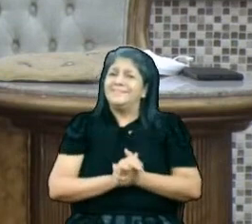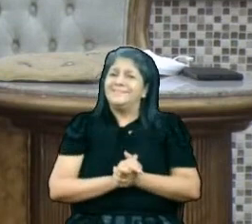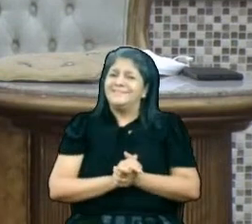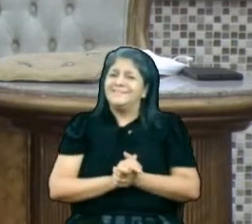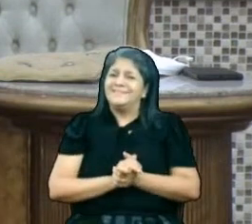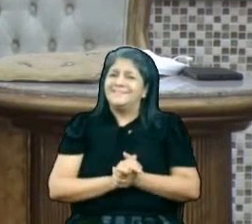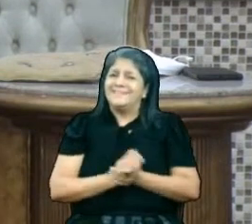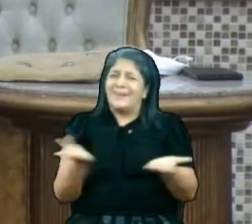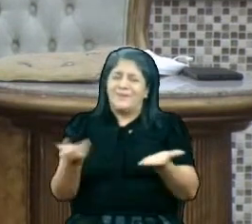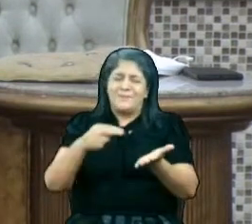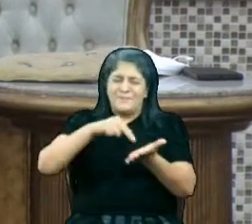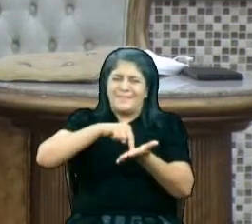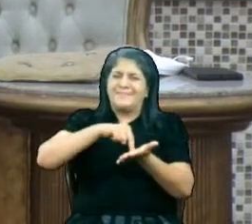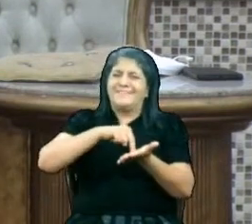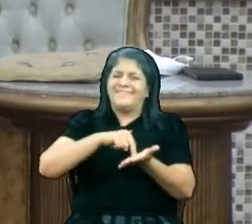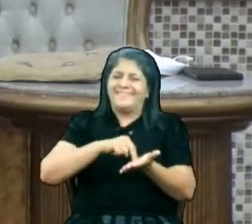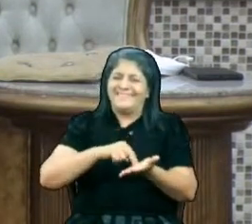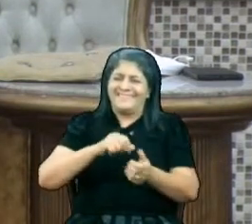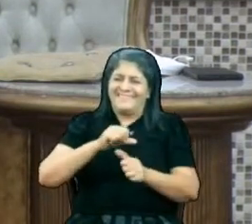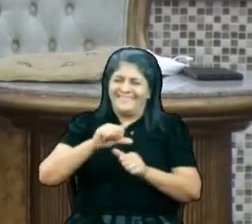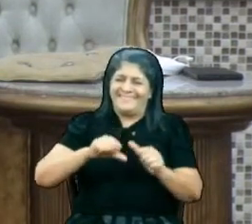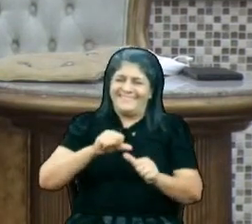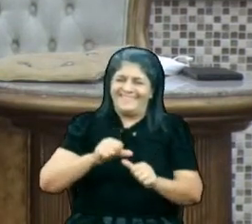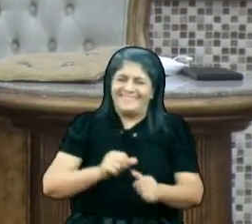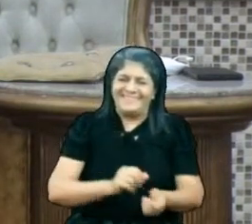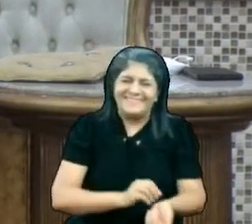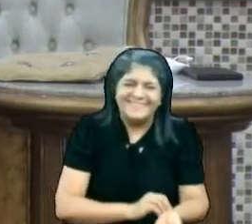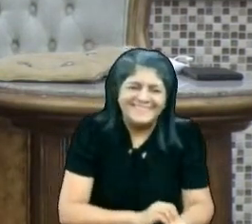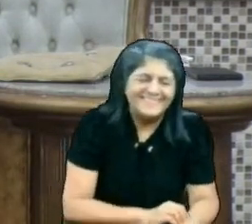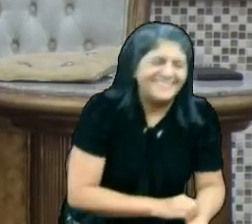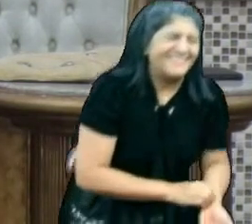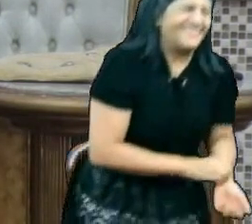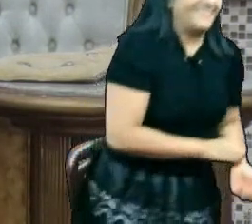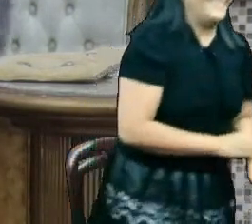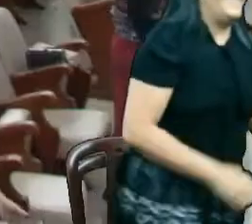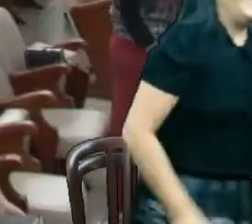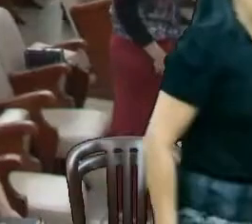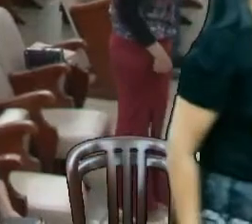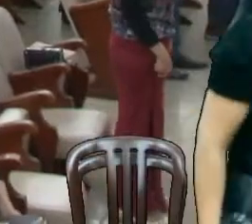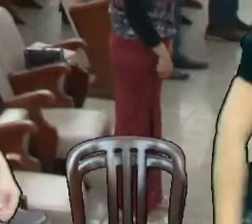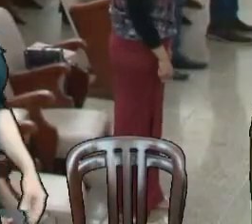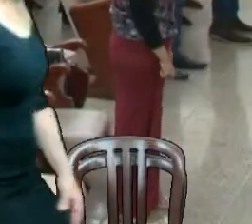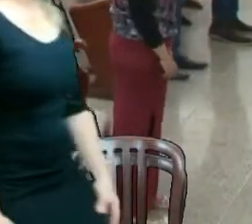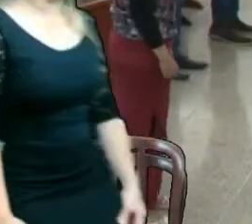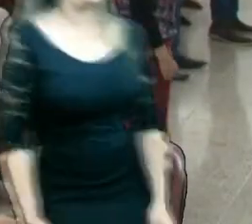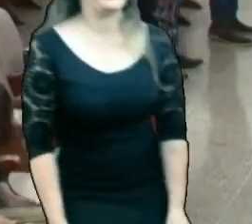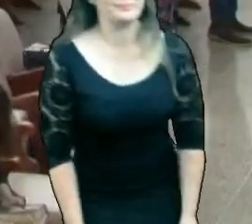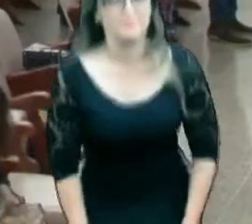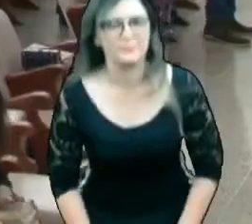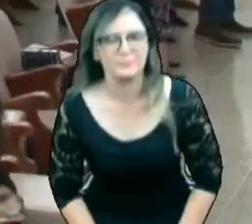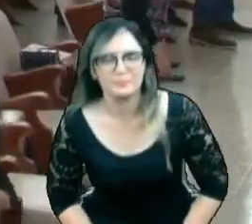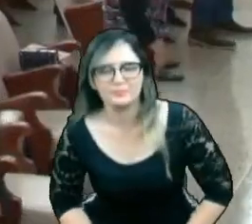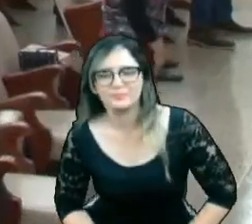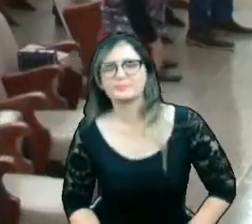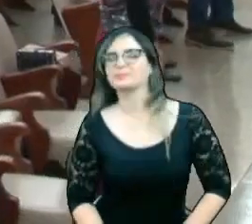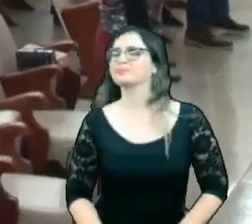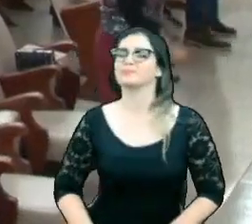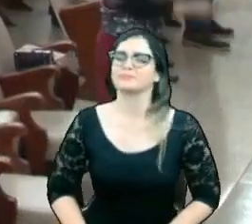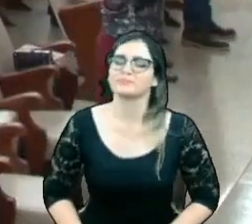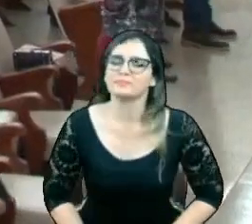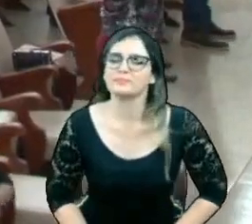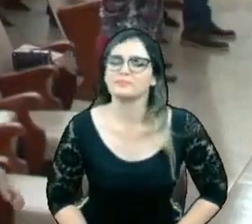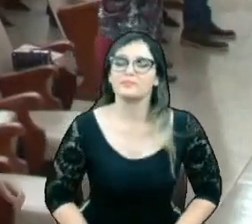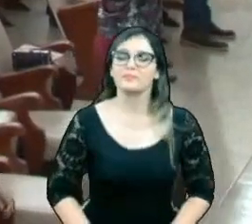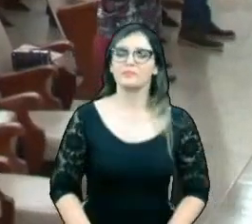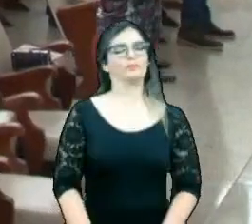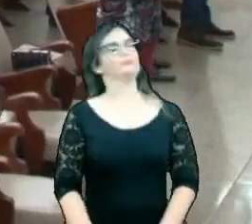se colocar em pé em nome do Senhor Jesus e qual foi a conclamação desta senhora Qual